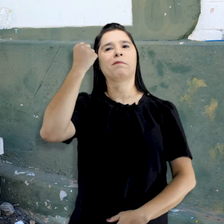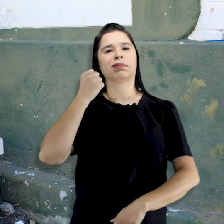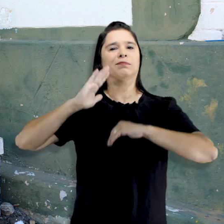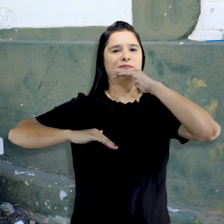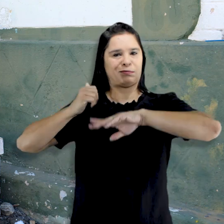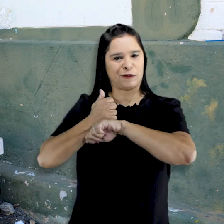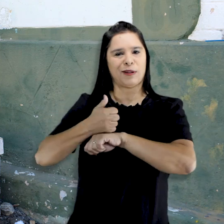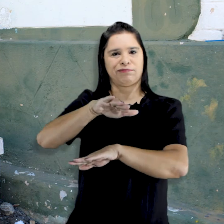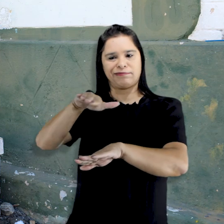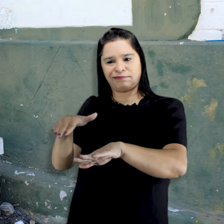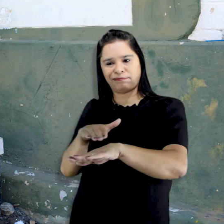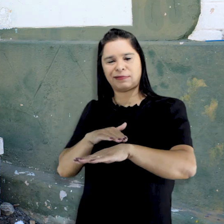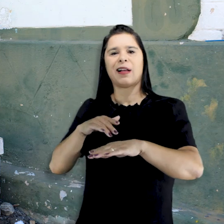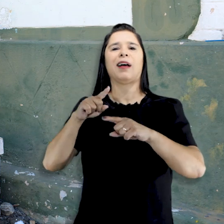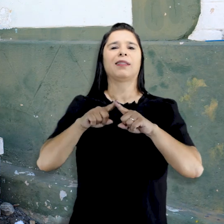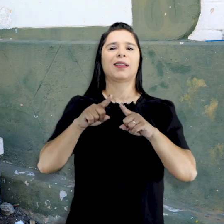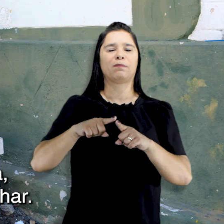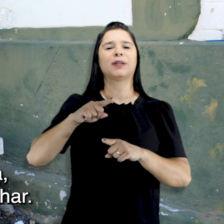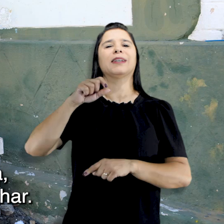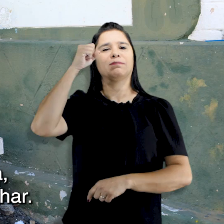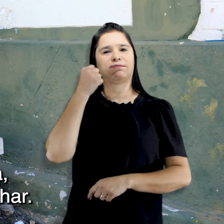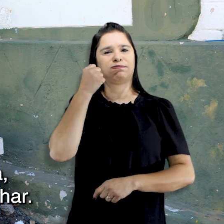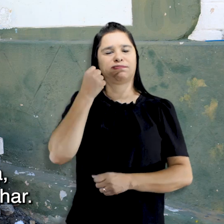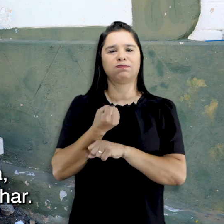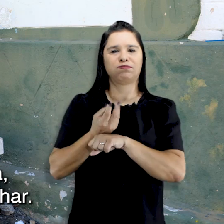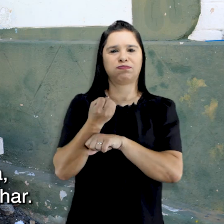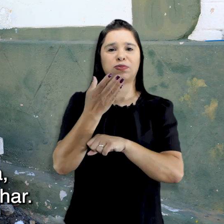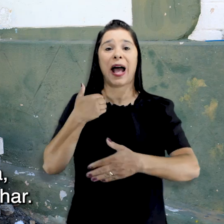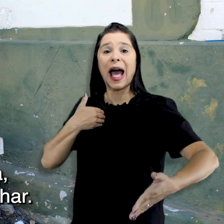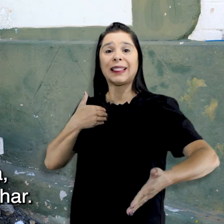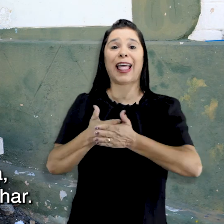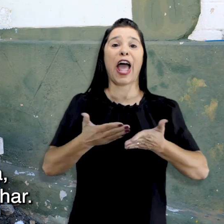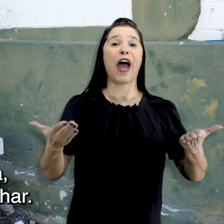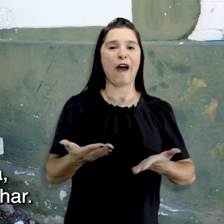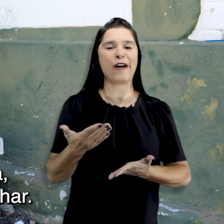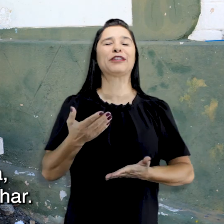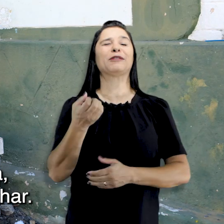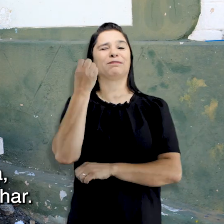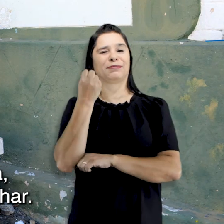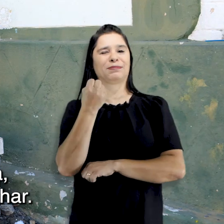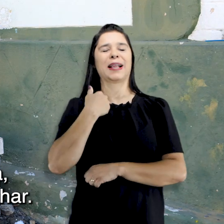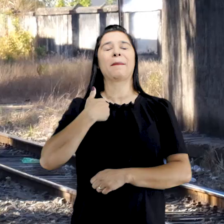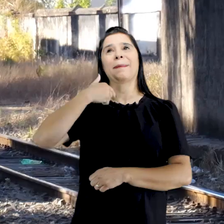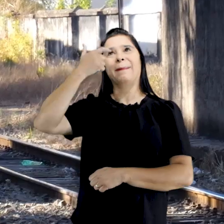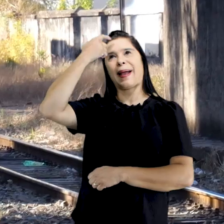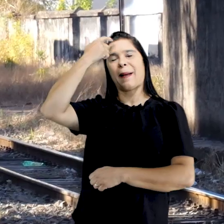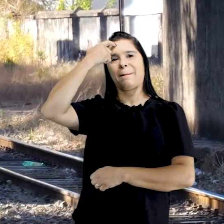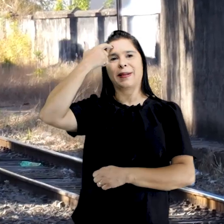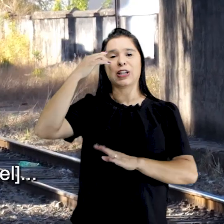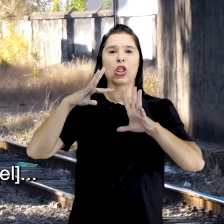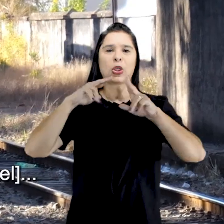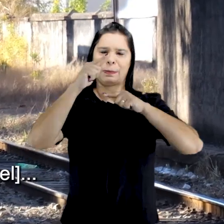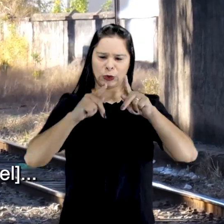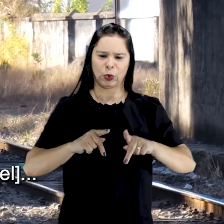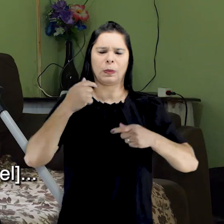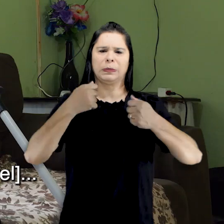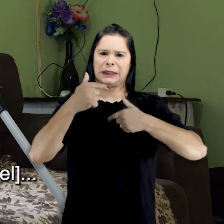depois maquinista de viagem, estou viajando até hoje. Primeiro, eu acho na minha cabeça que sim, todo mundo tem que trabalhar, né?